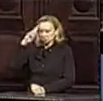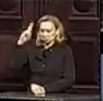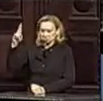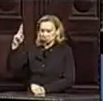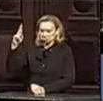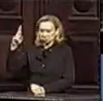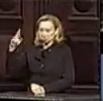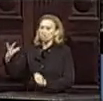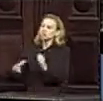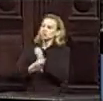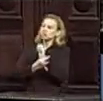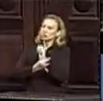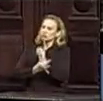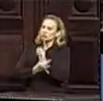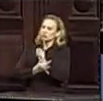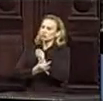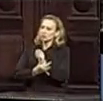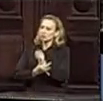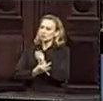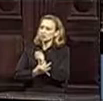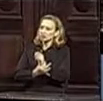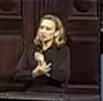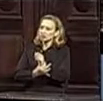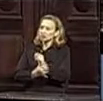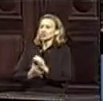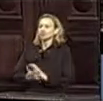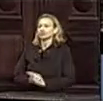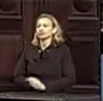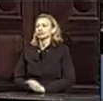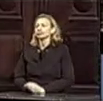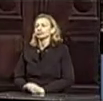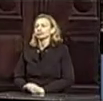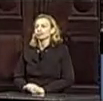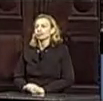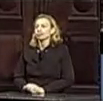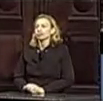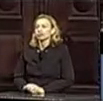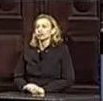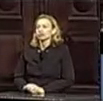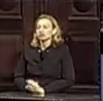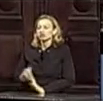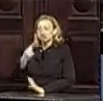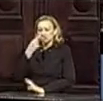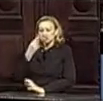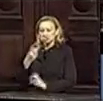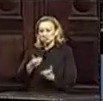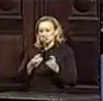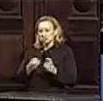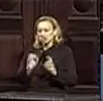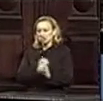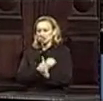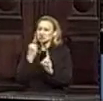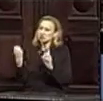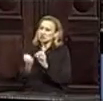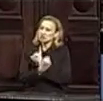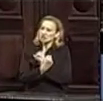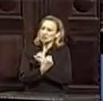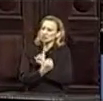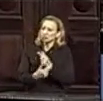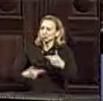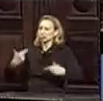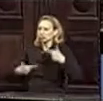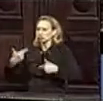população, diante do quadro lamentável em que se encontra a população, com